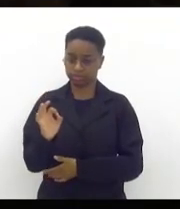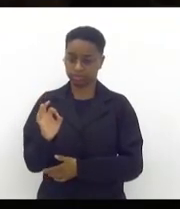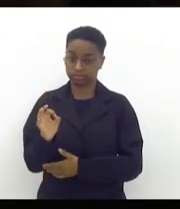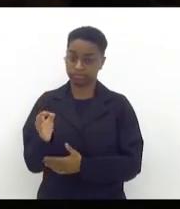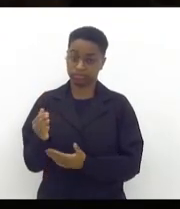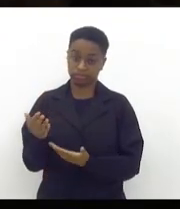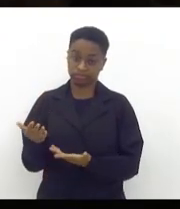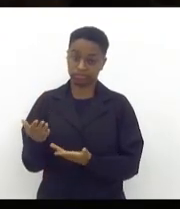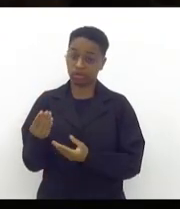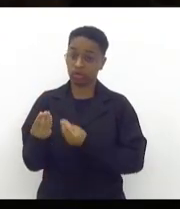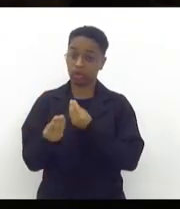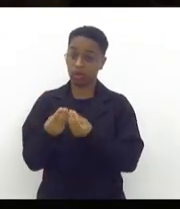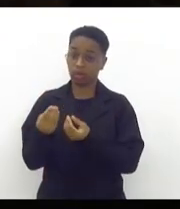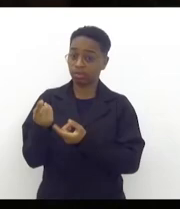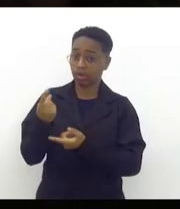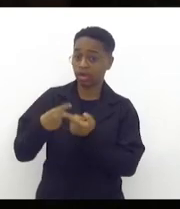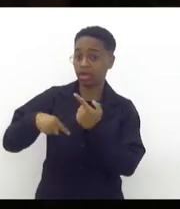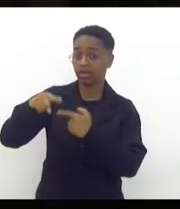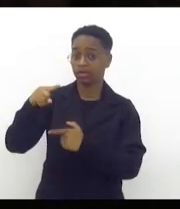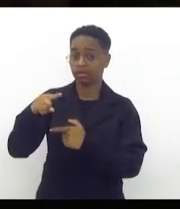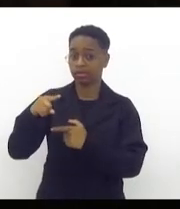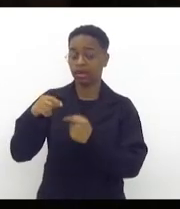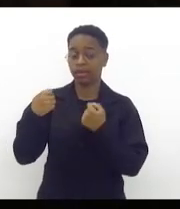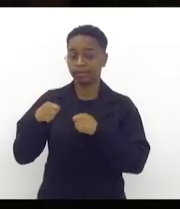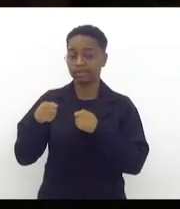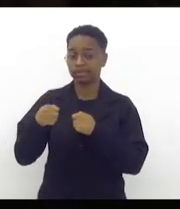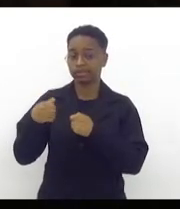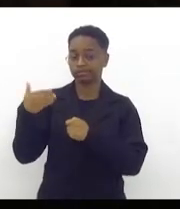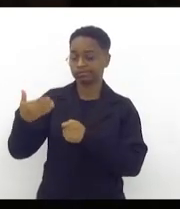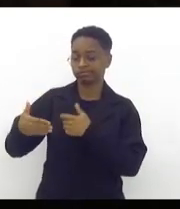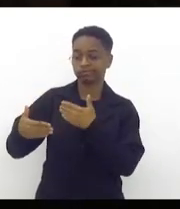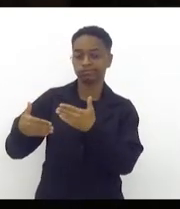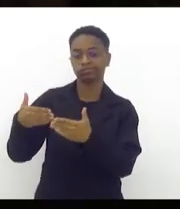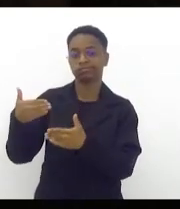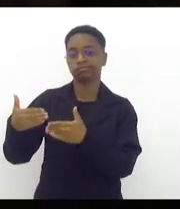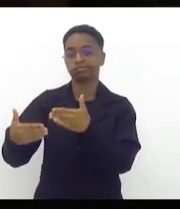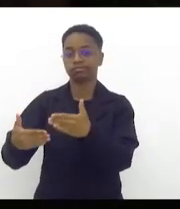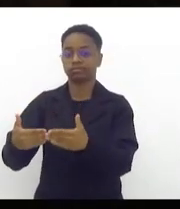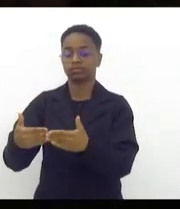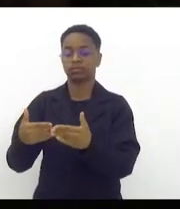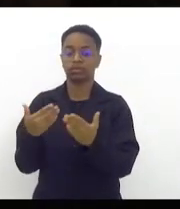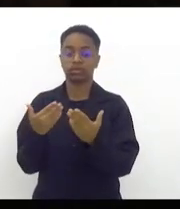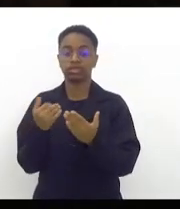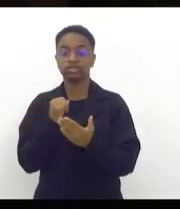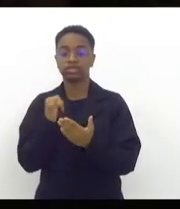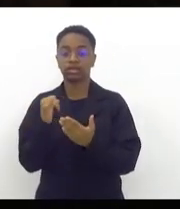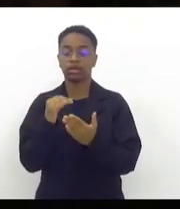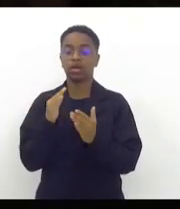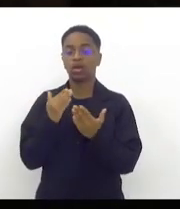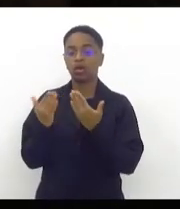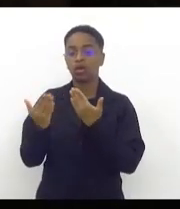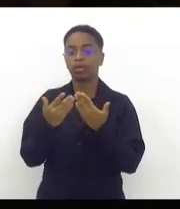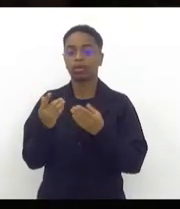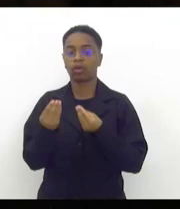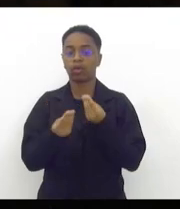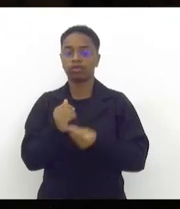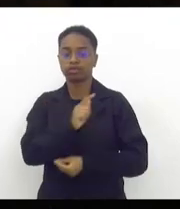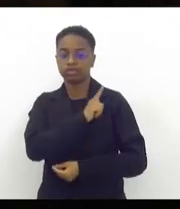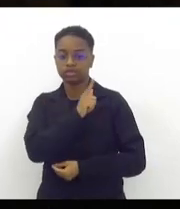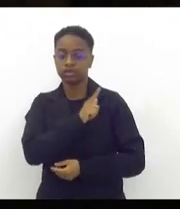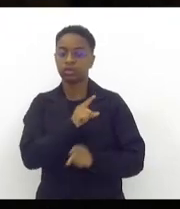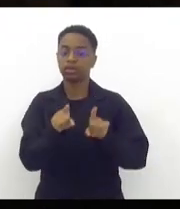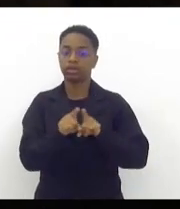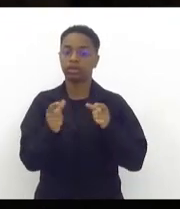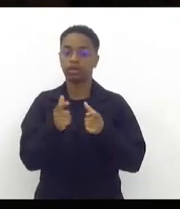a recuperação tem que se dar na escala, na capacidade de gestão, na escala e no crescimento do